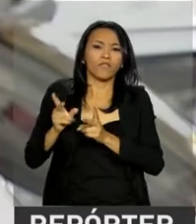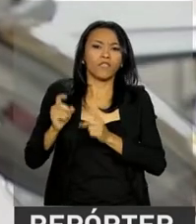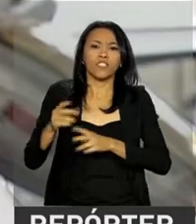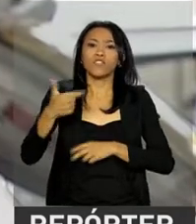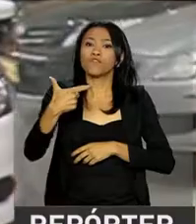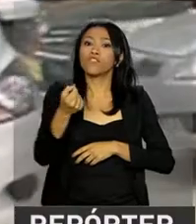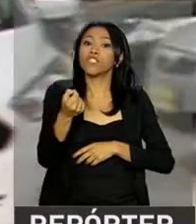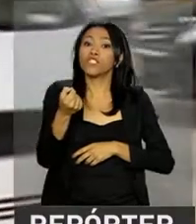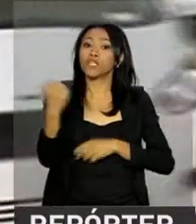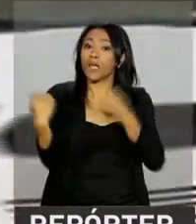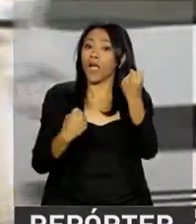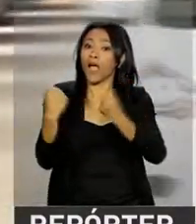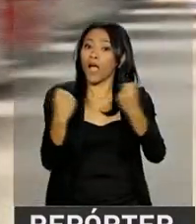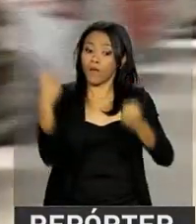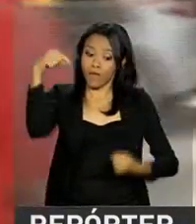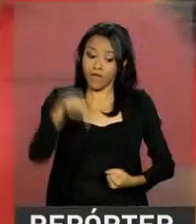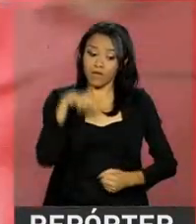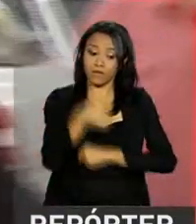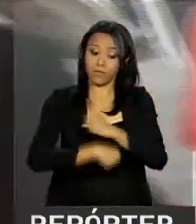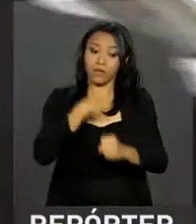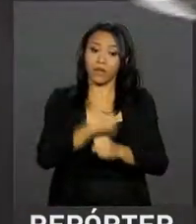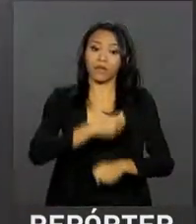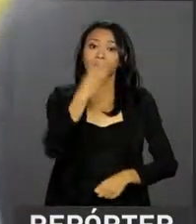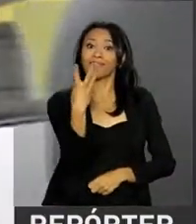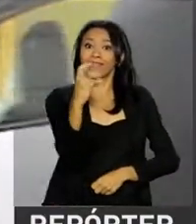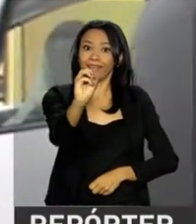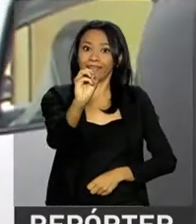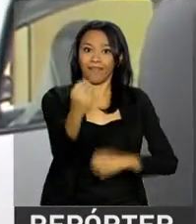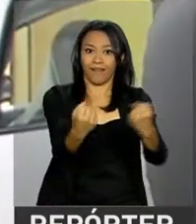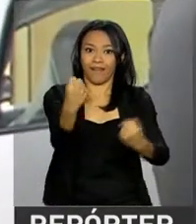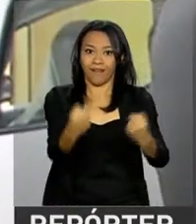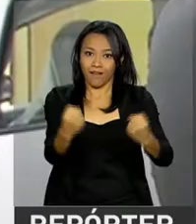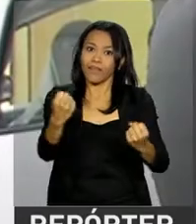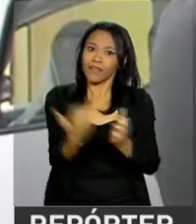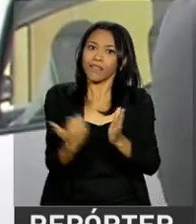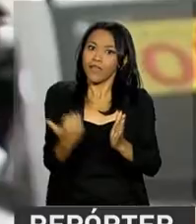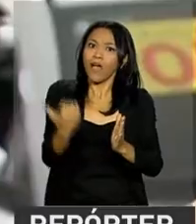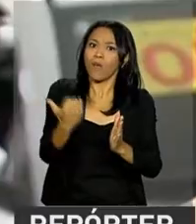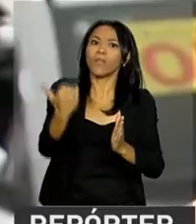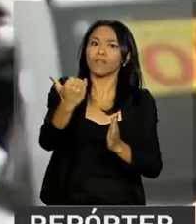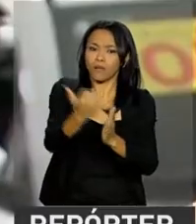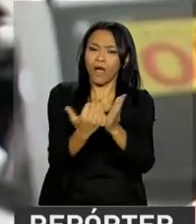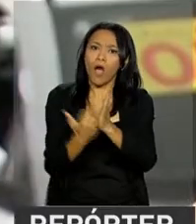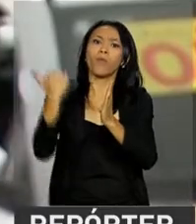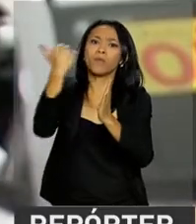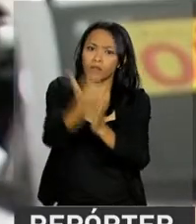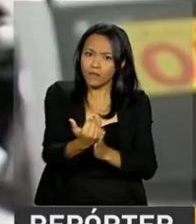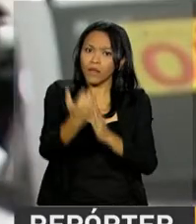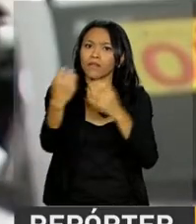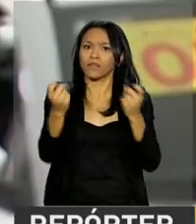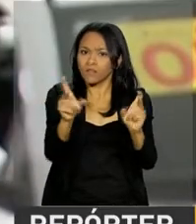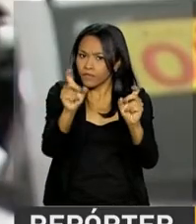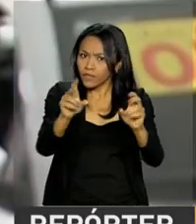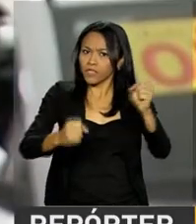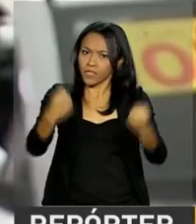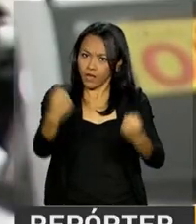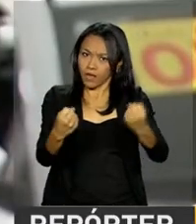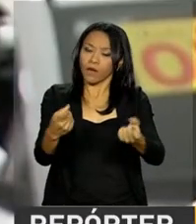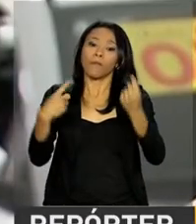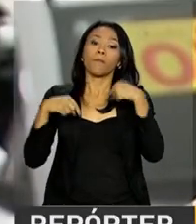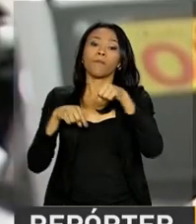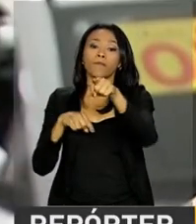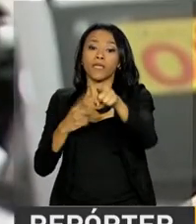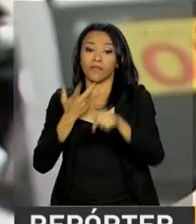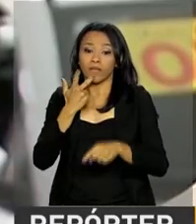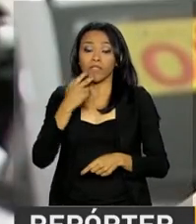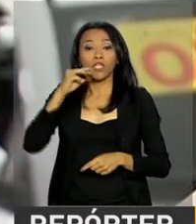quilômetro por mês. Este ano já são 30 e as vendas têm aumentado mensalmente. O mercado vem reagindo com algumas coisas que vêm